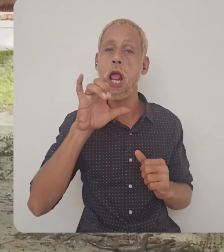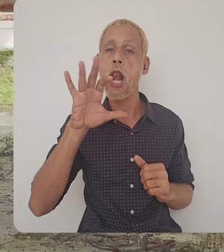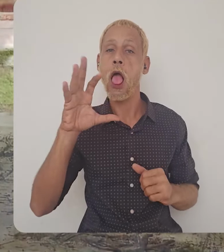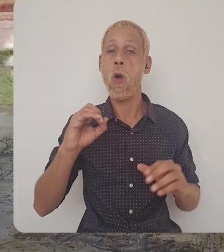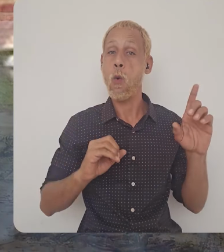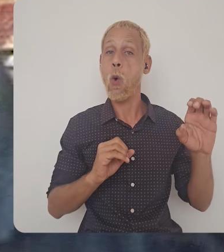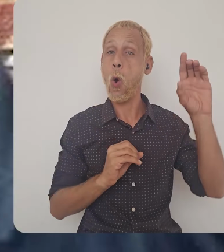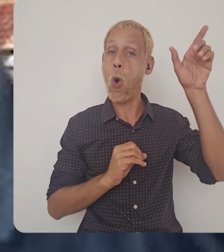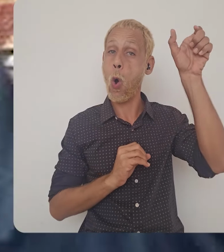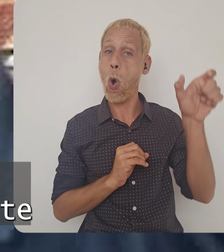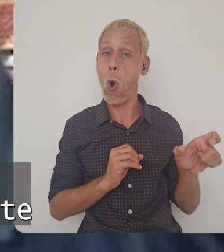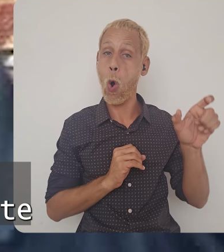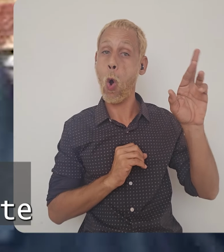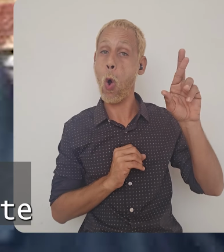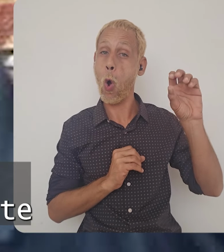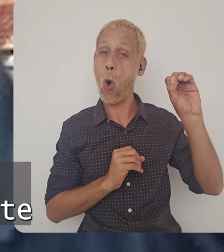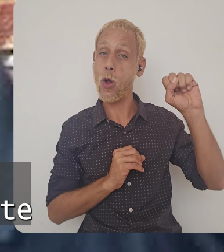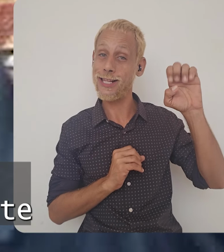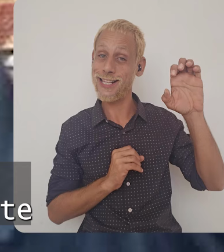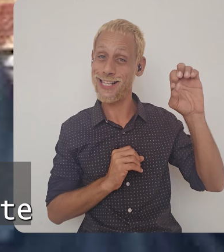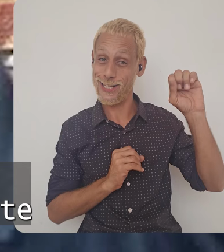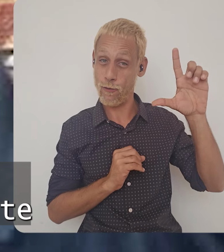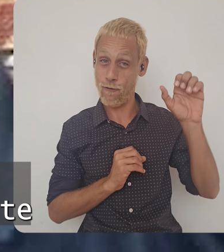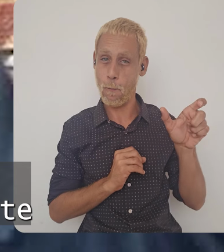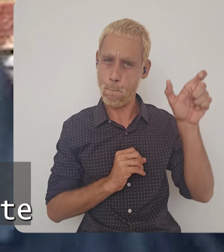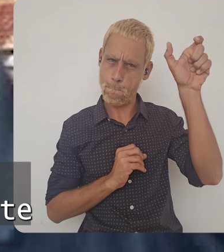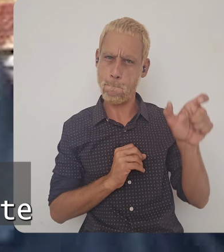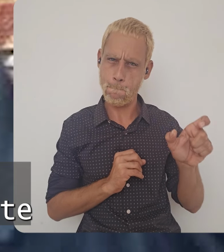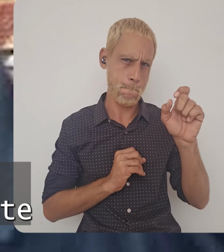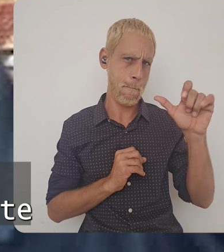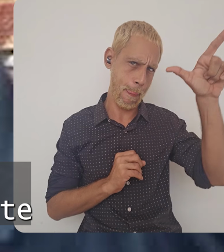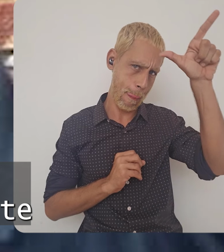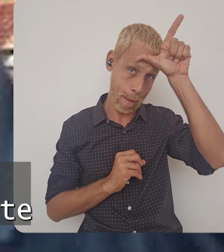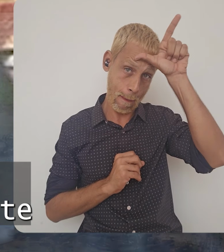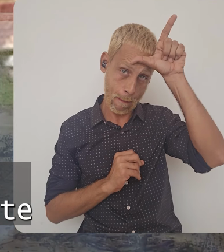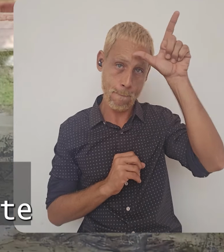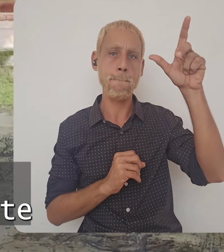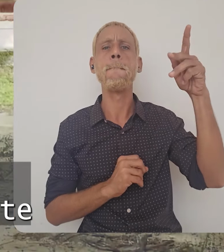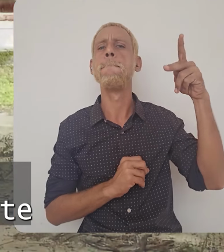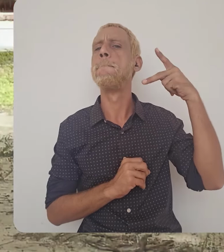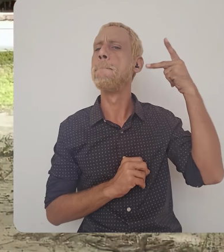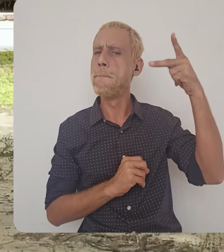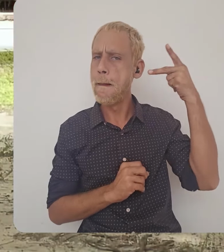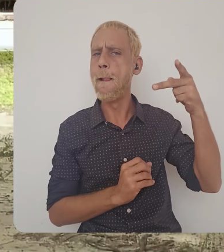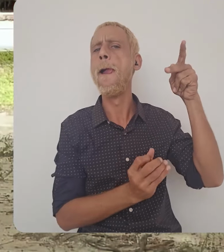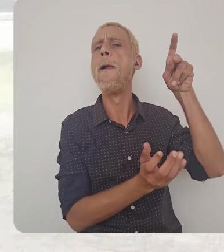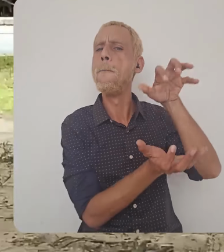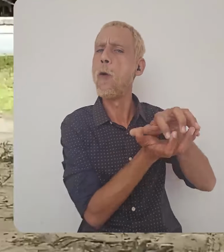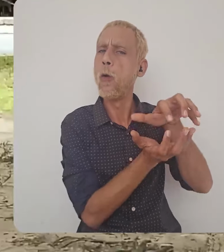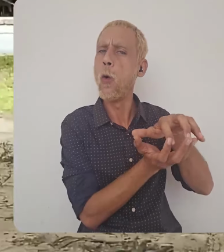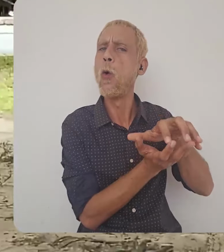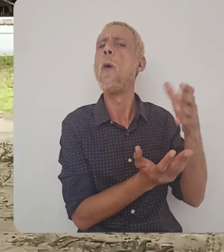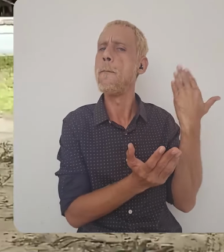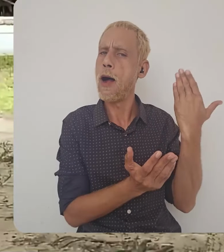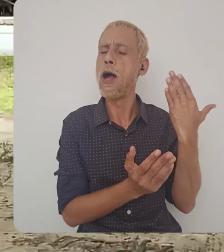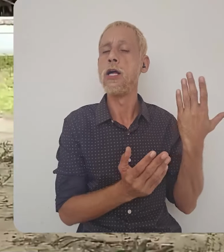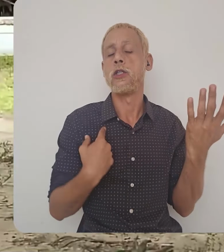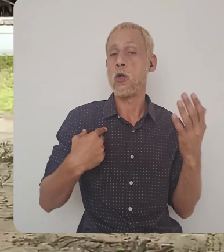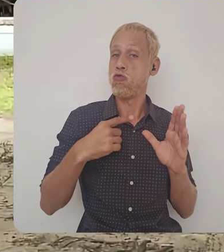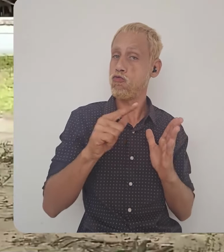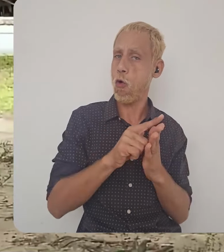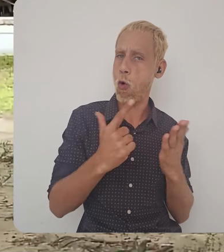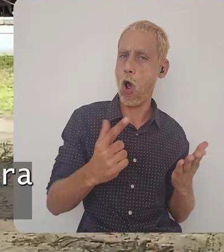pelo conselheiro Rosi Silva, que era a principal liderança política de Pernambuco e da região norte e nordeste naquele período. E foi um período aí de